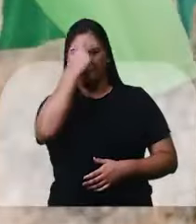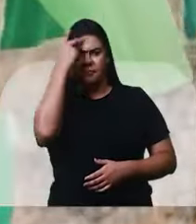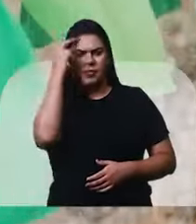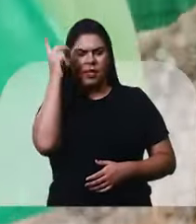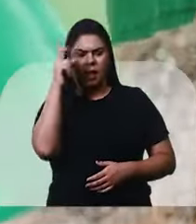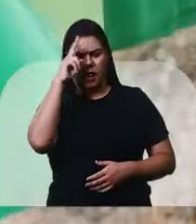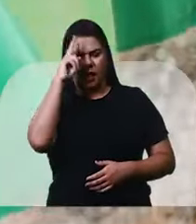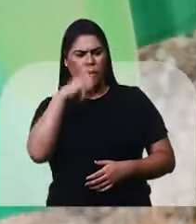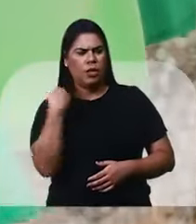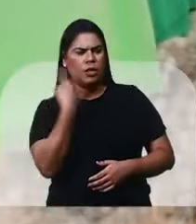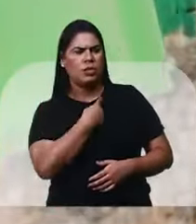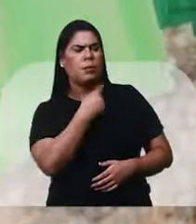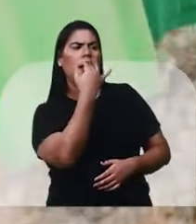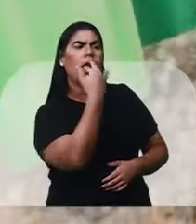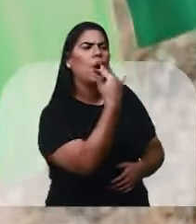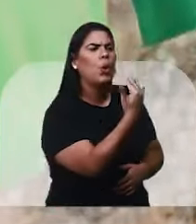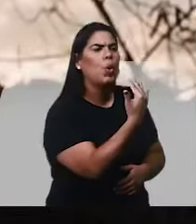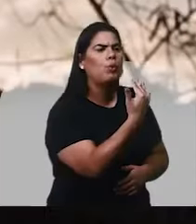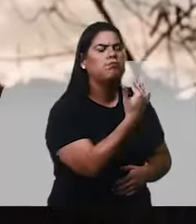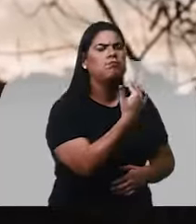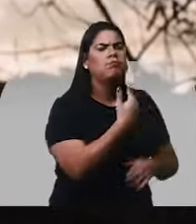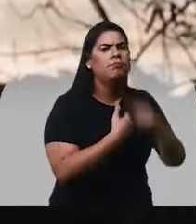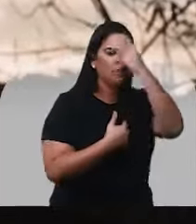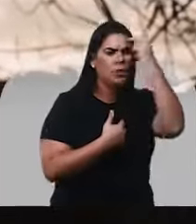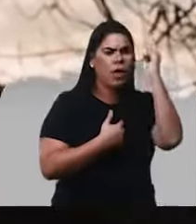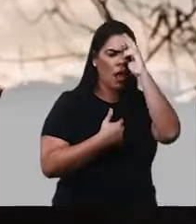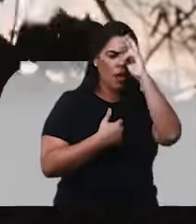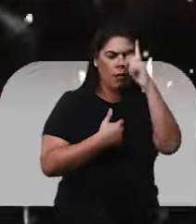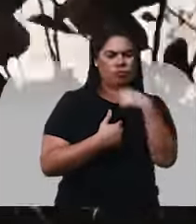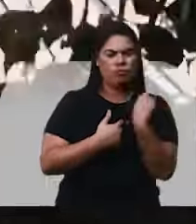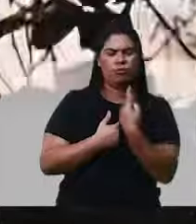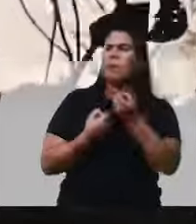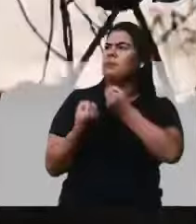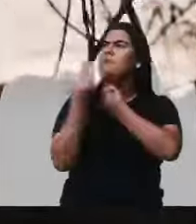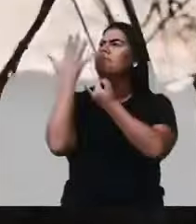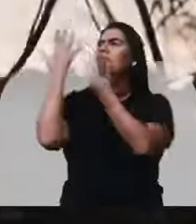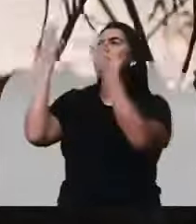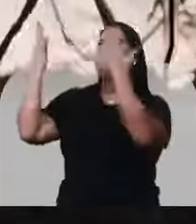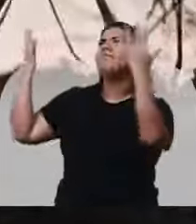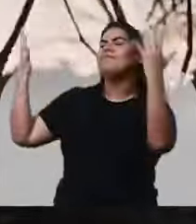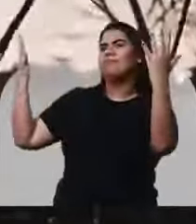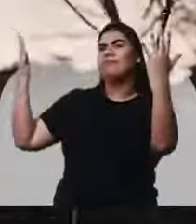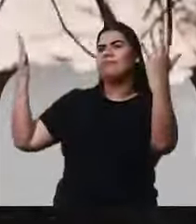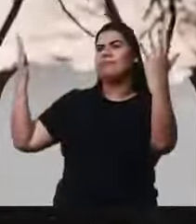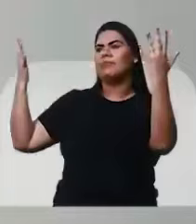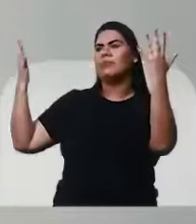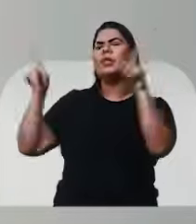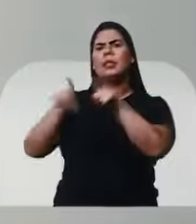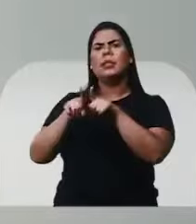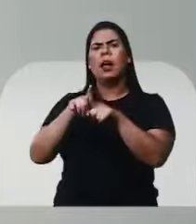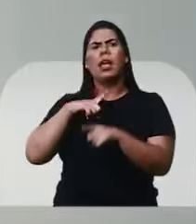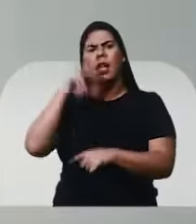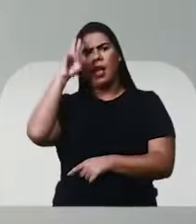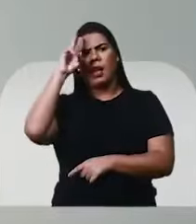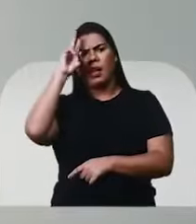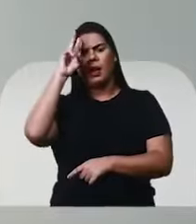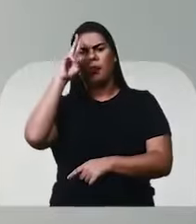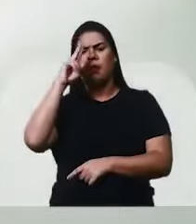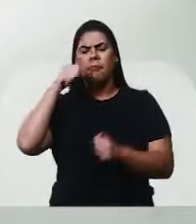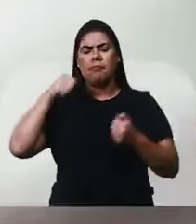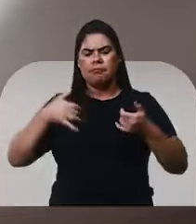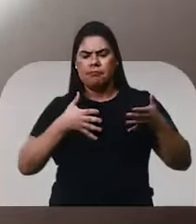Há quem lembre da gente pela cor. Há quem lembre da gente pelos galhos de árvores. Há quem lembre da